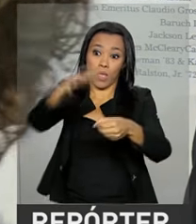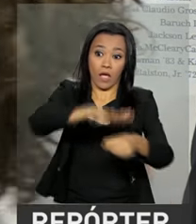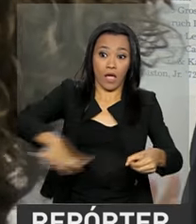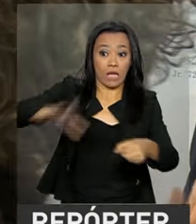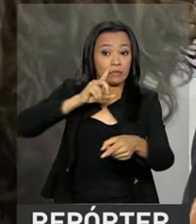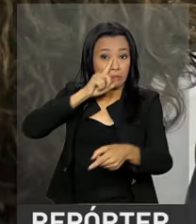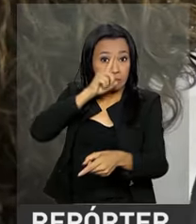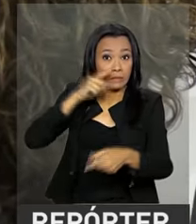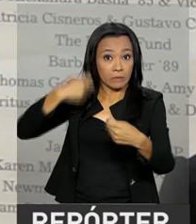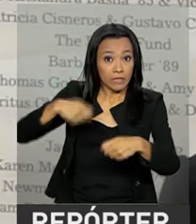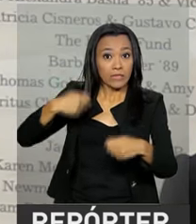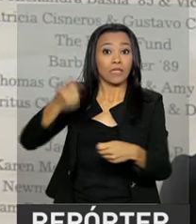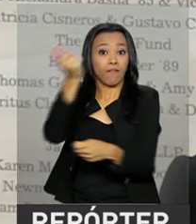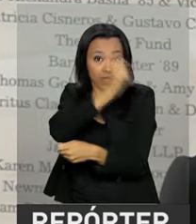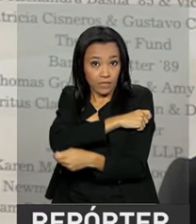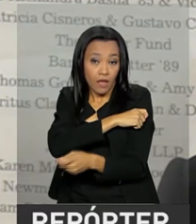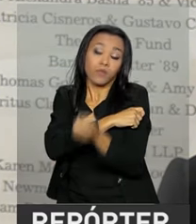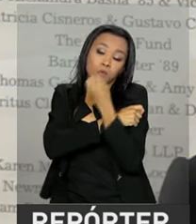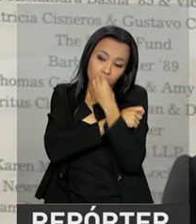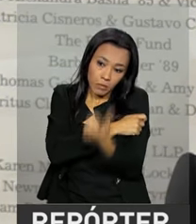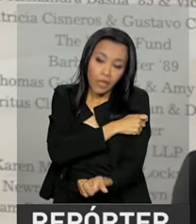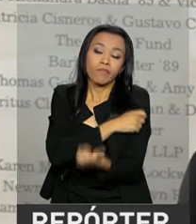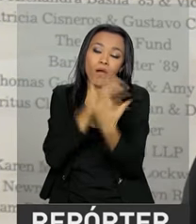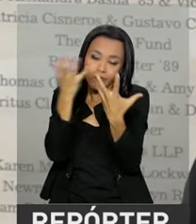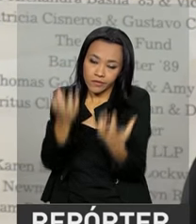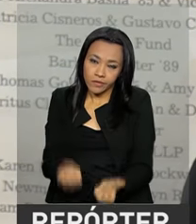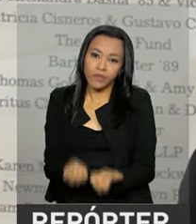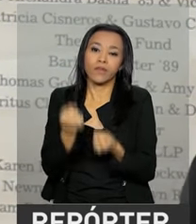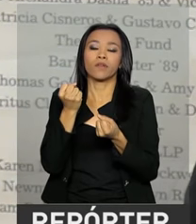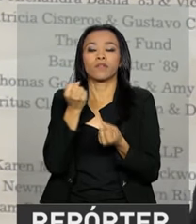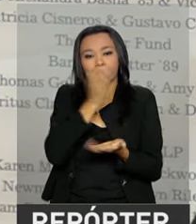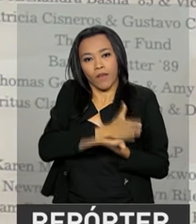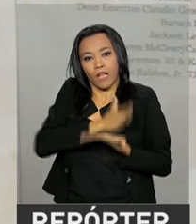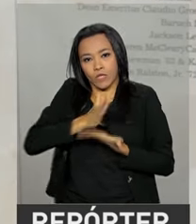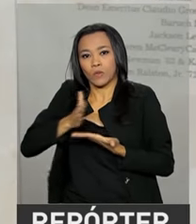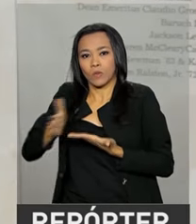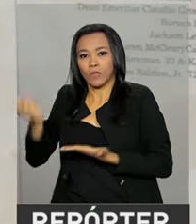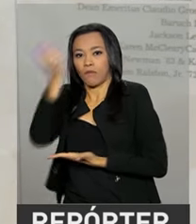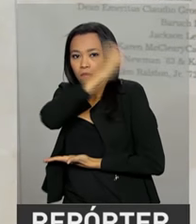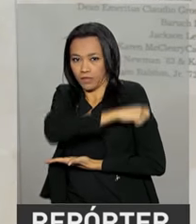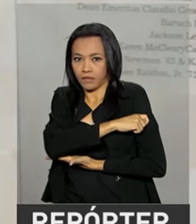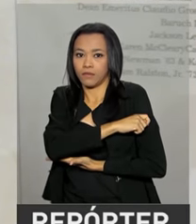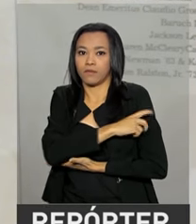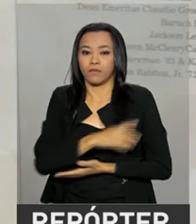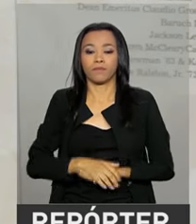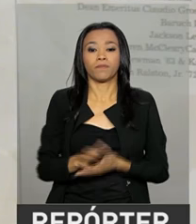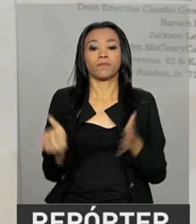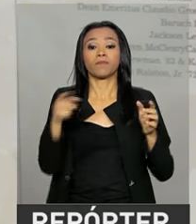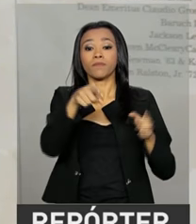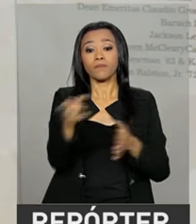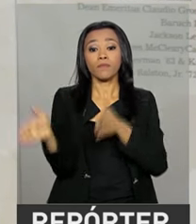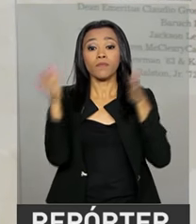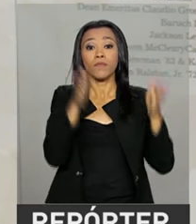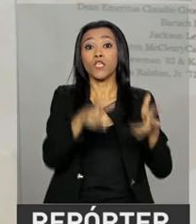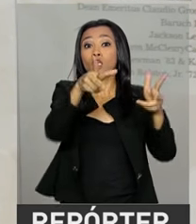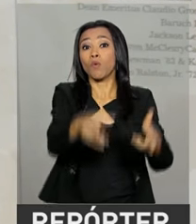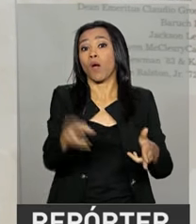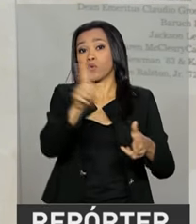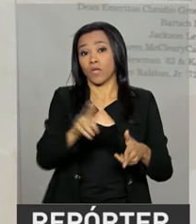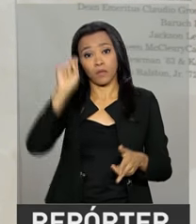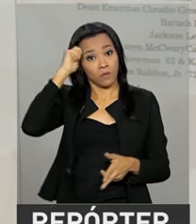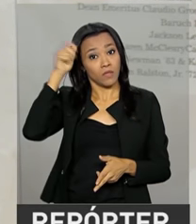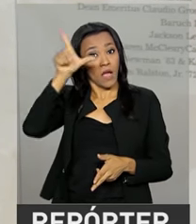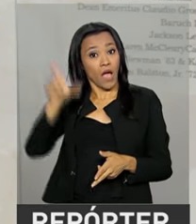recomendação da vacina é possível que o governo volte a discutir o tracionamento possibilidade foi utilizada na áfrica de